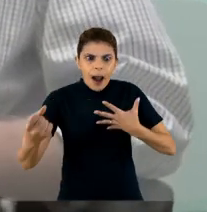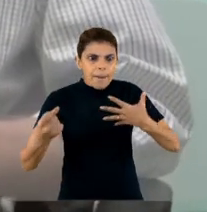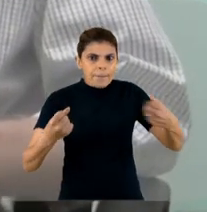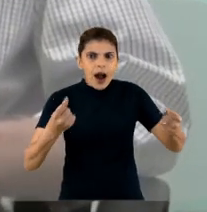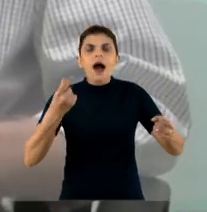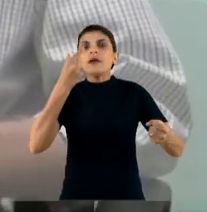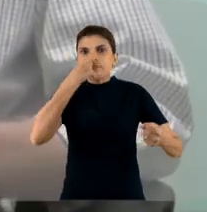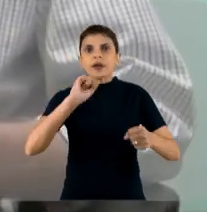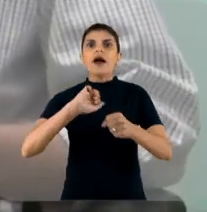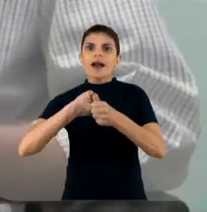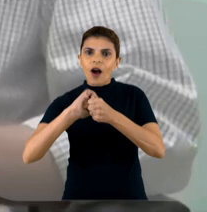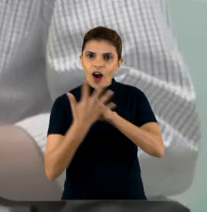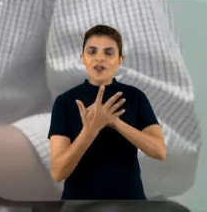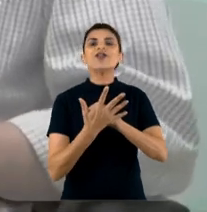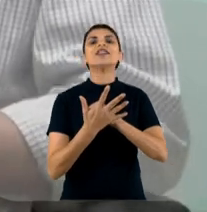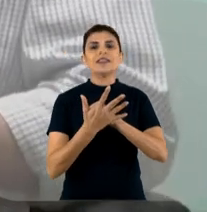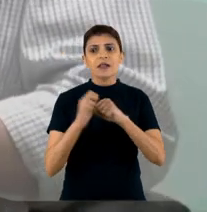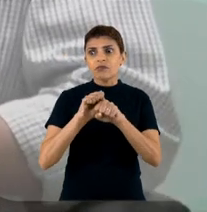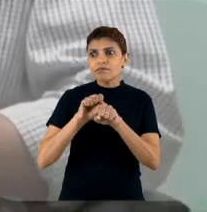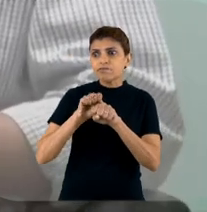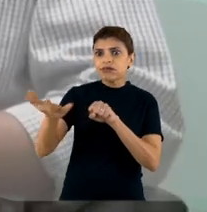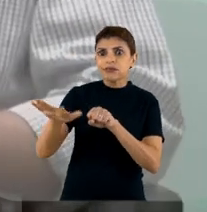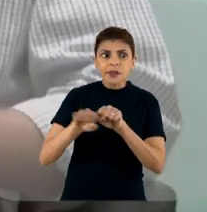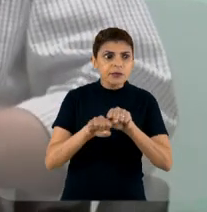esses coronavírus que tradicionalmente